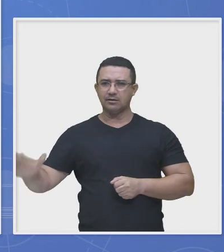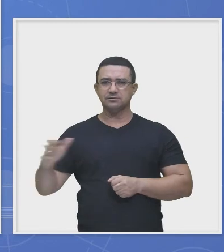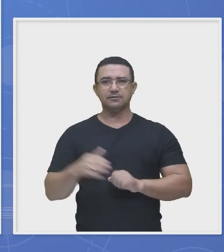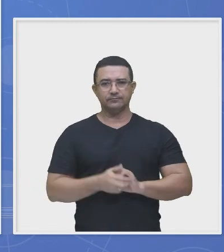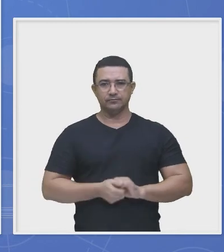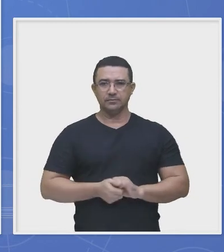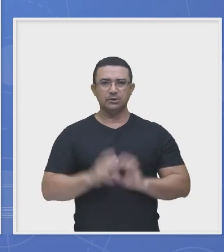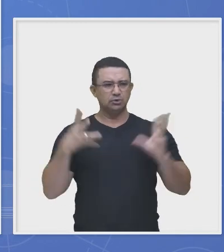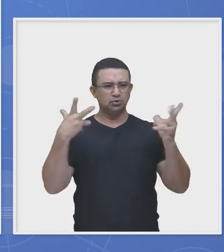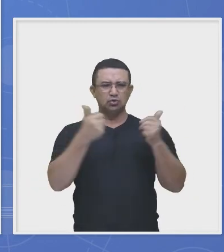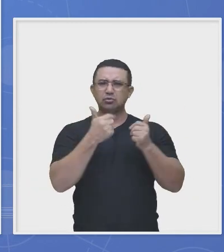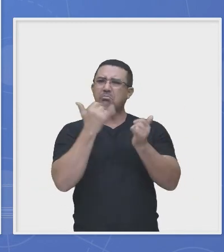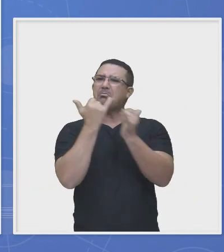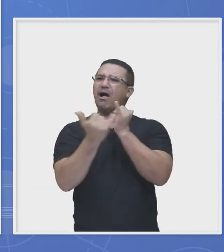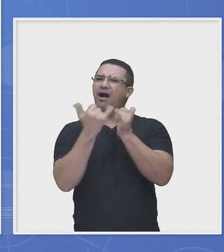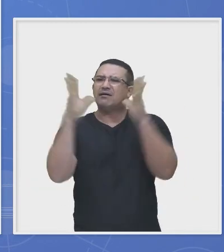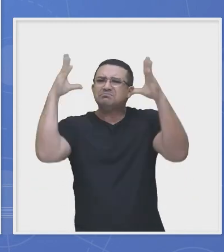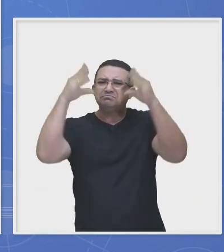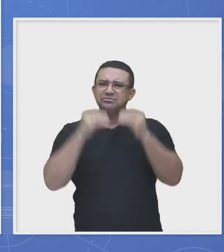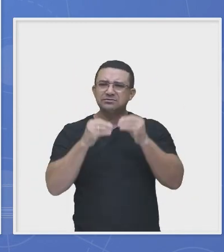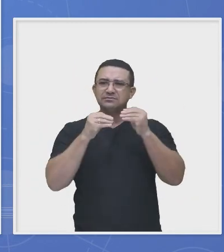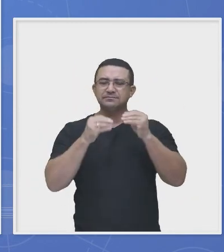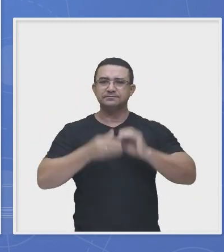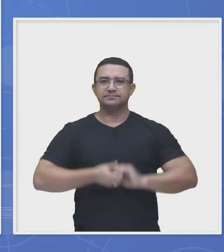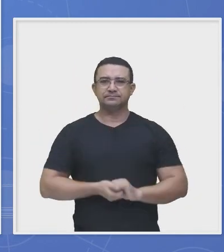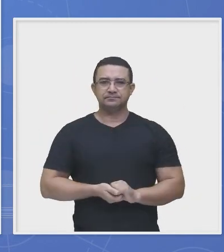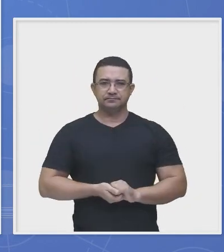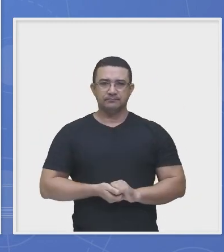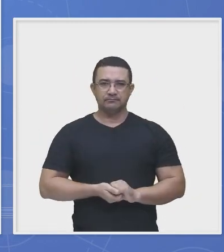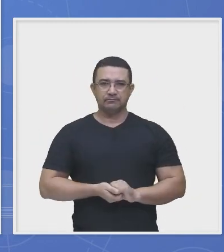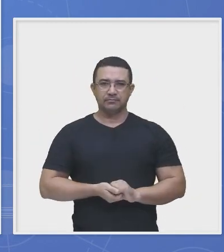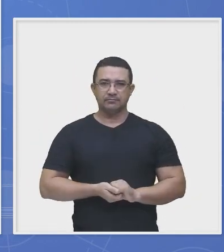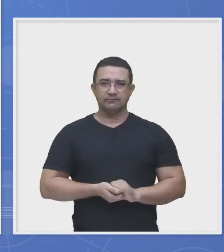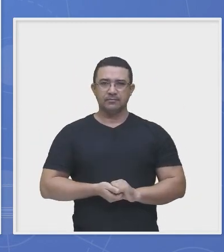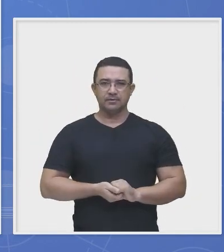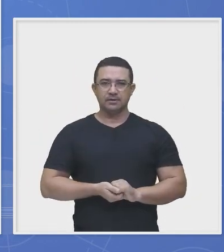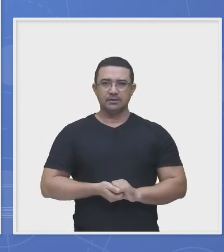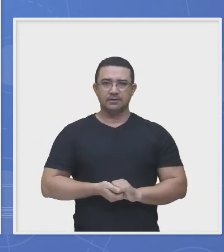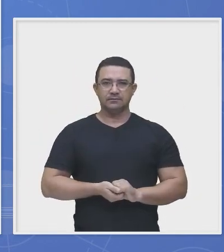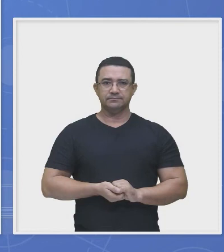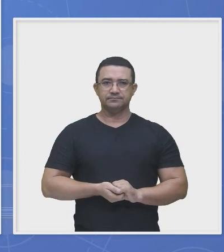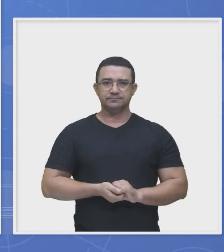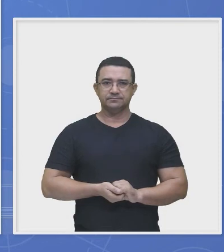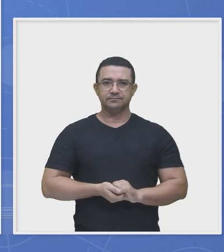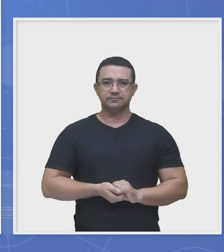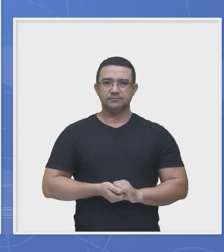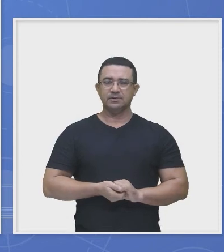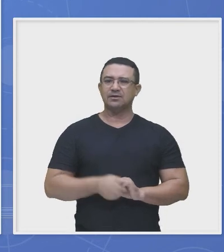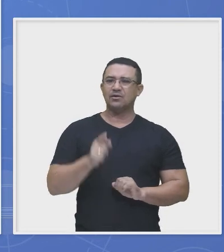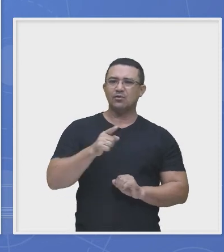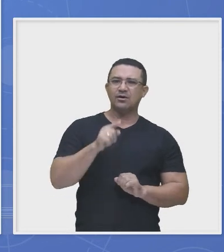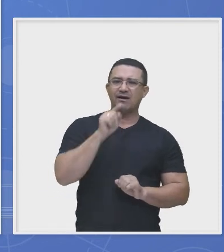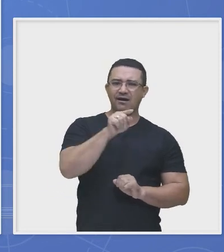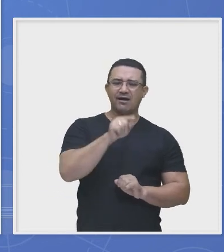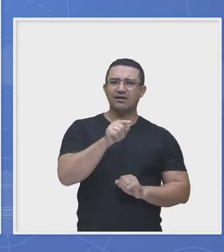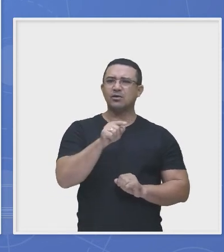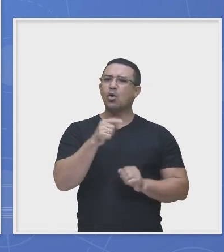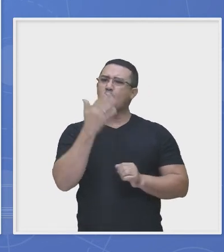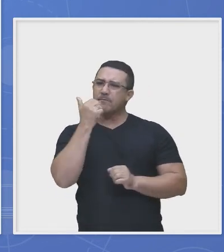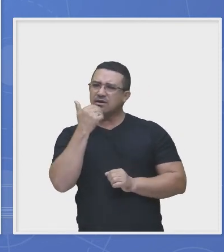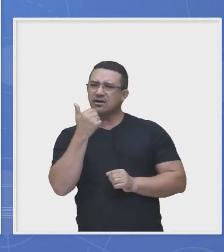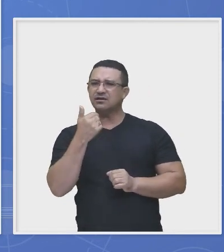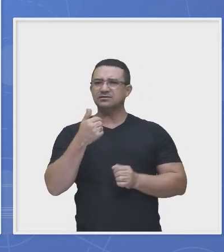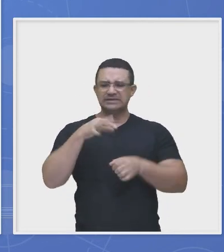em trevas. Depois, vala comum. A terra papou com indiferença aquela carnezinha de terceira,